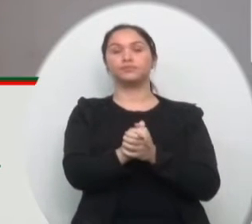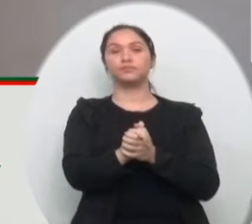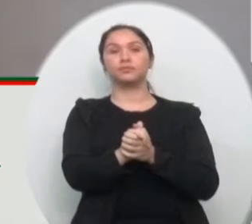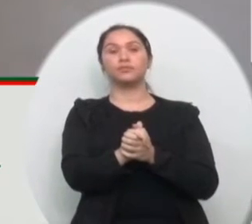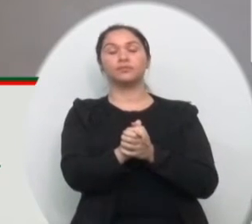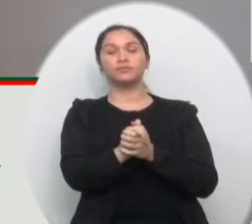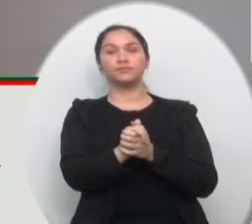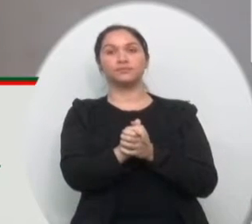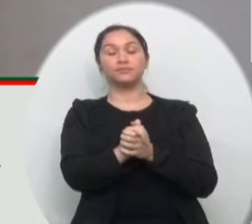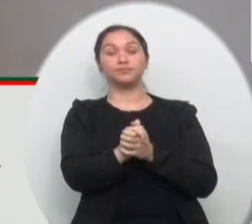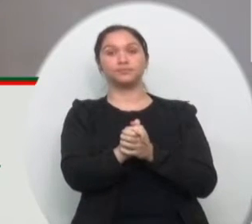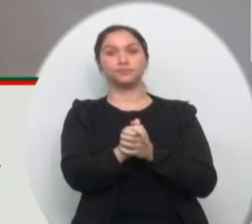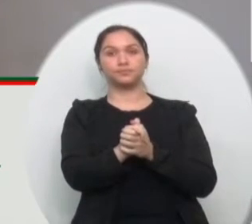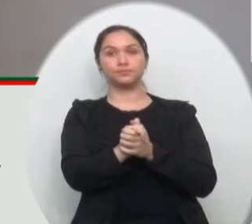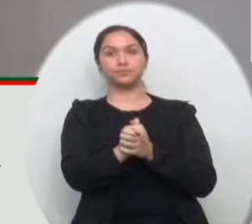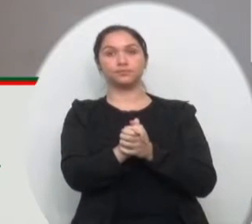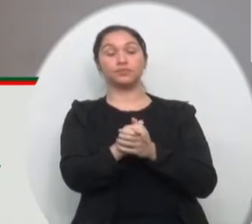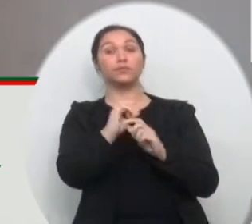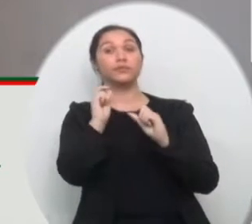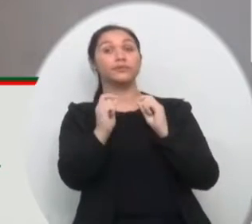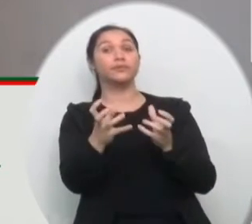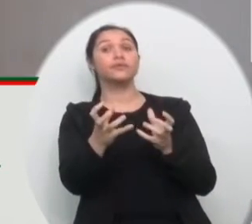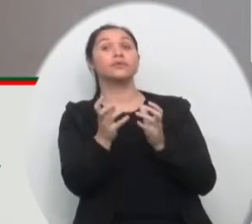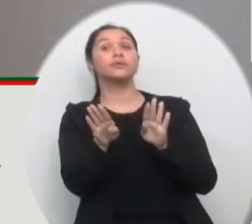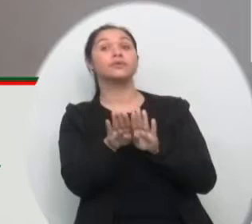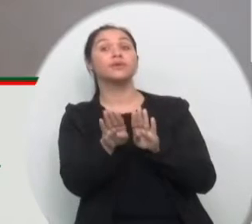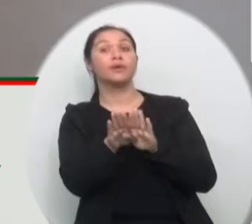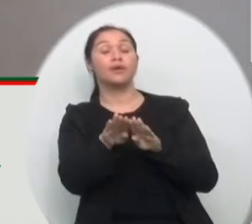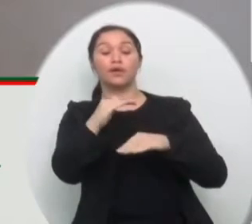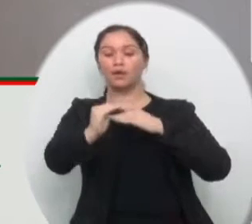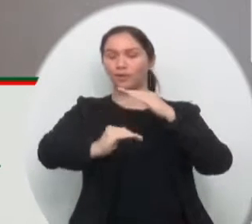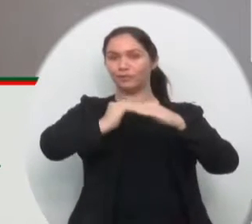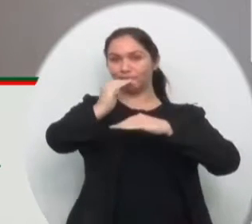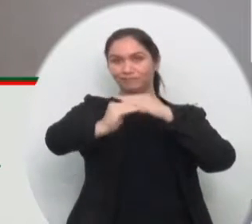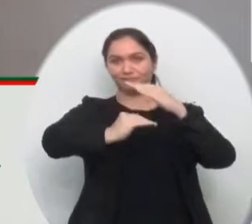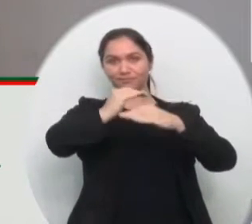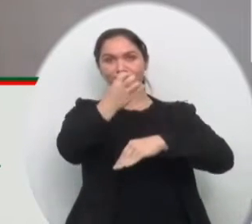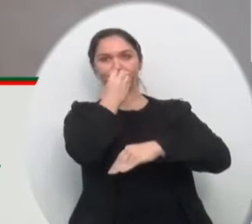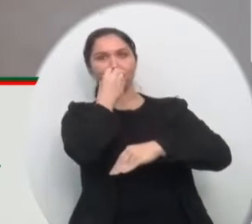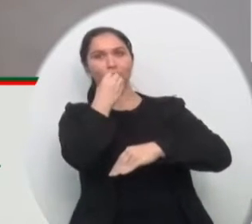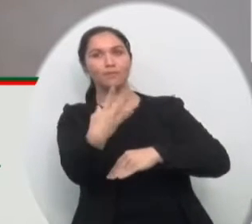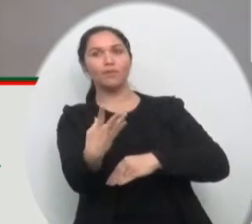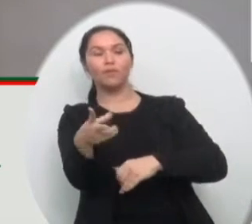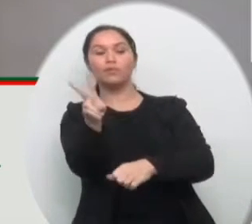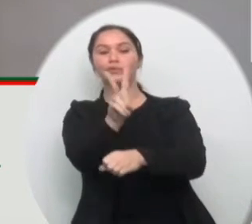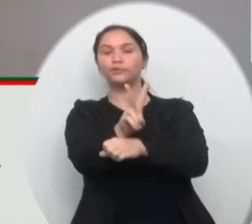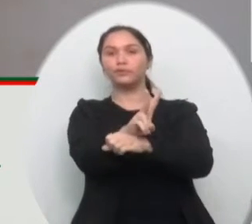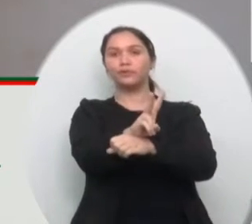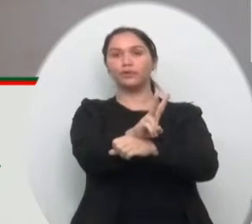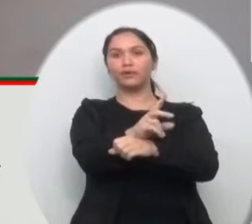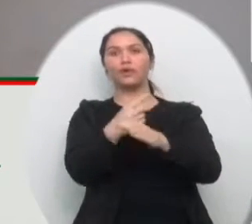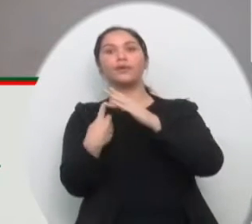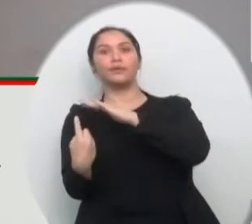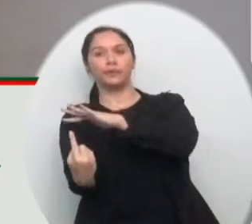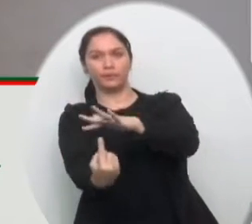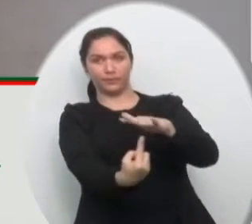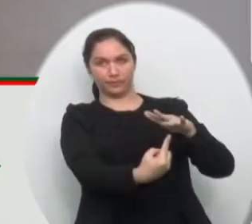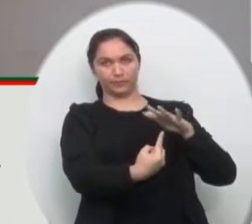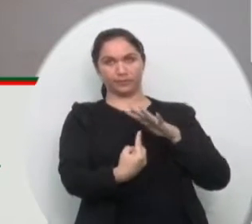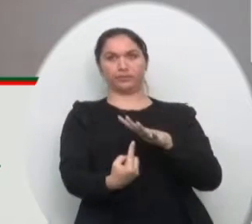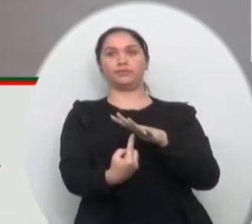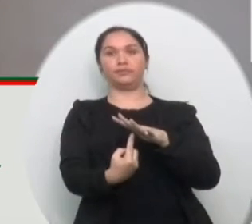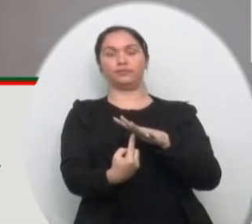sim. Porém, um desenvolvimento sustentável e ambientalmente correto. Esta é a